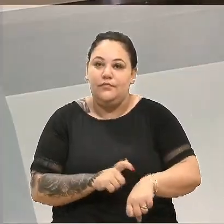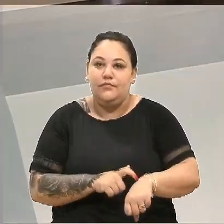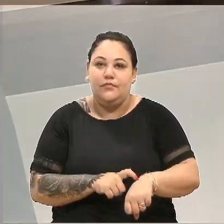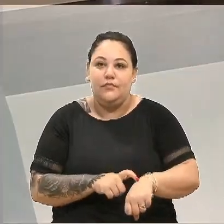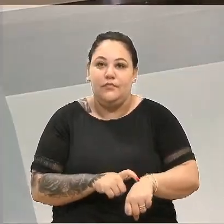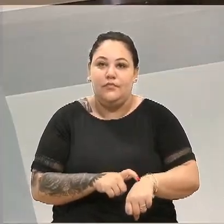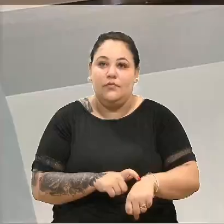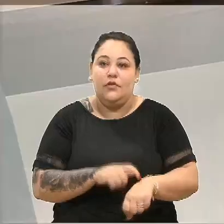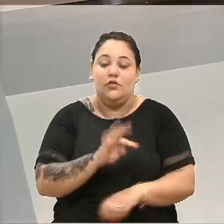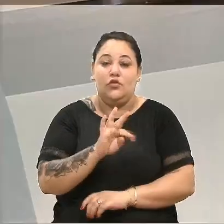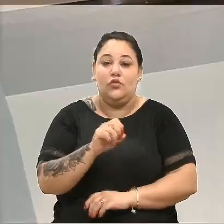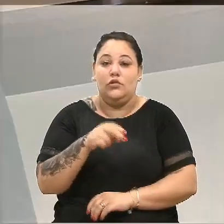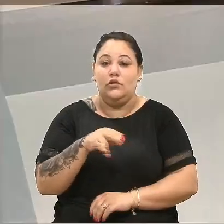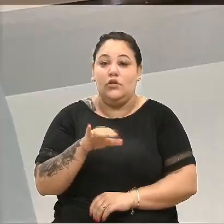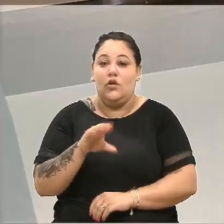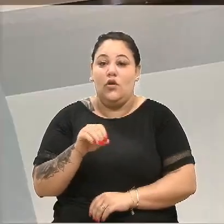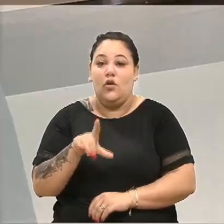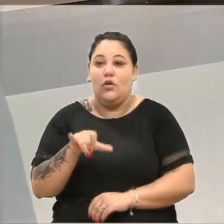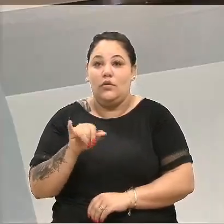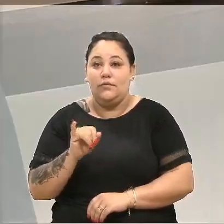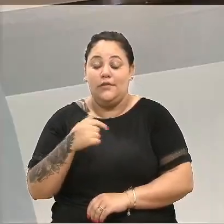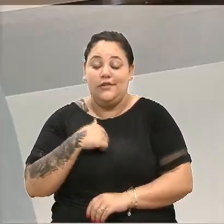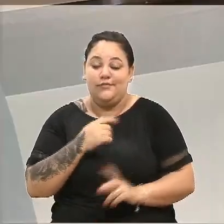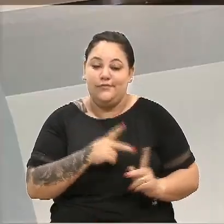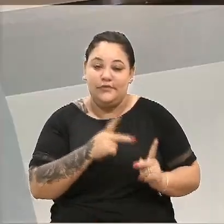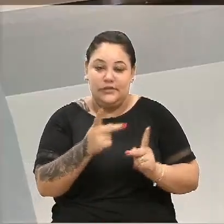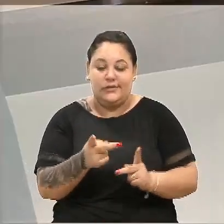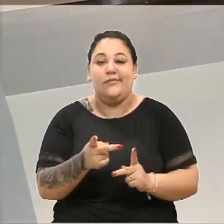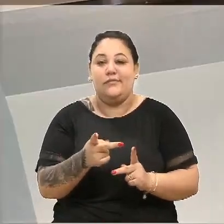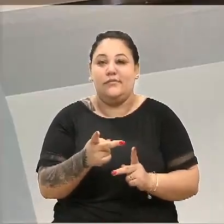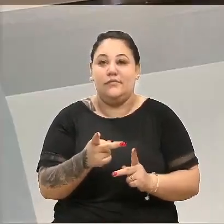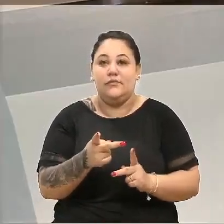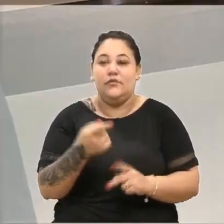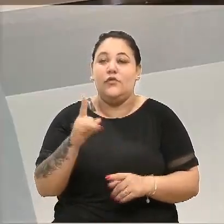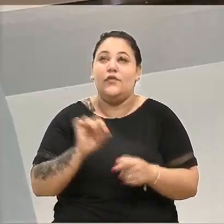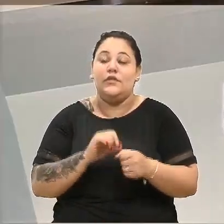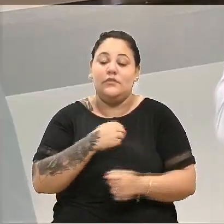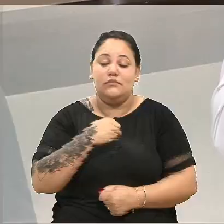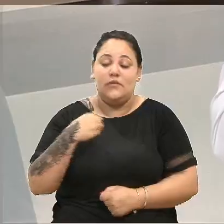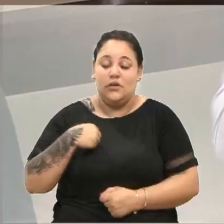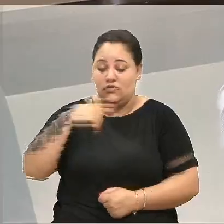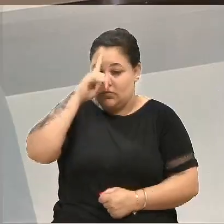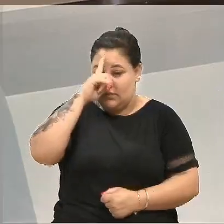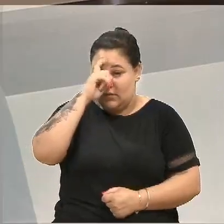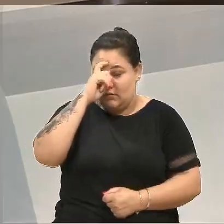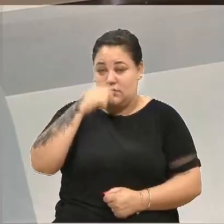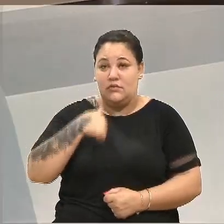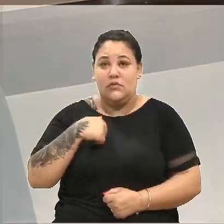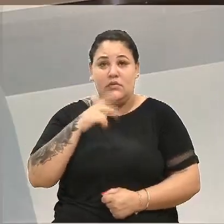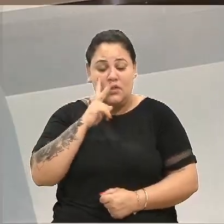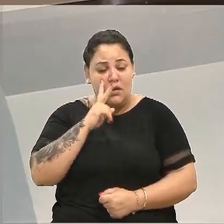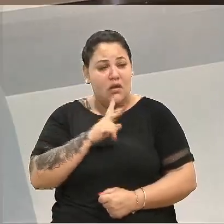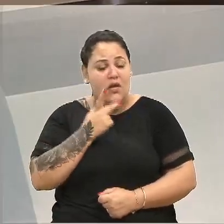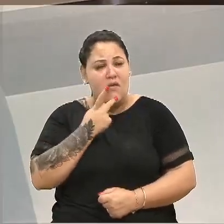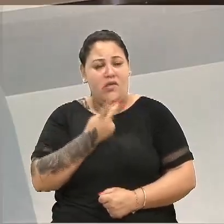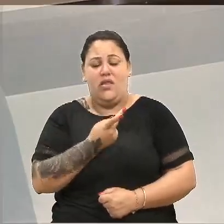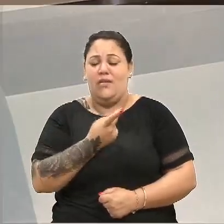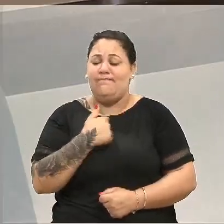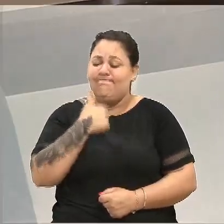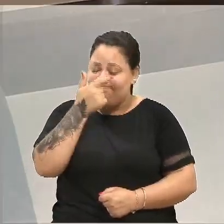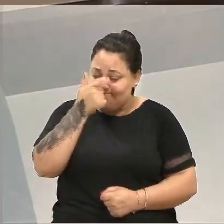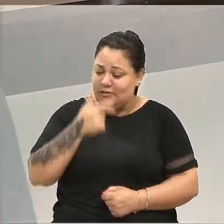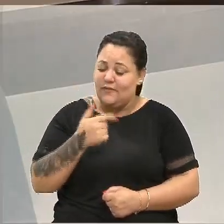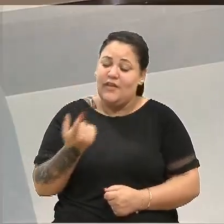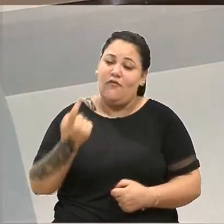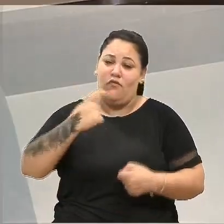Tonioli. Eu tive a felicidade de estar visitando ele, fui fazer um exame no hospital e diria sim que ele viria para casa. A esposa